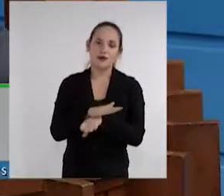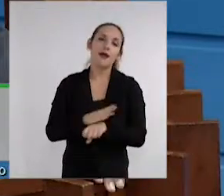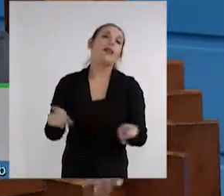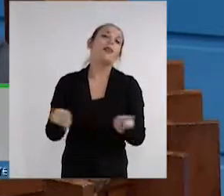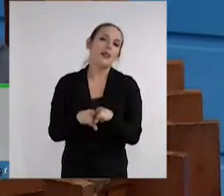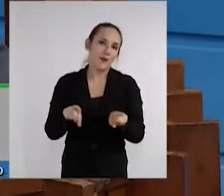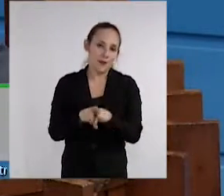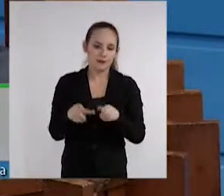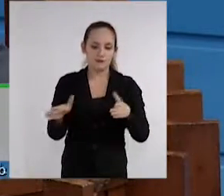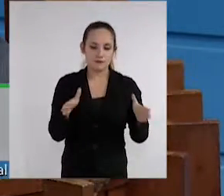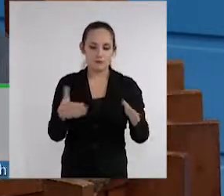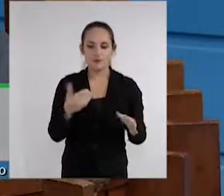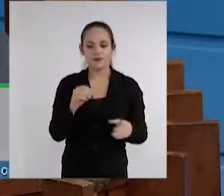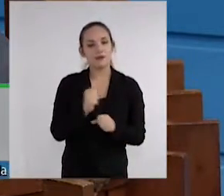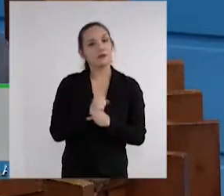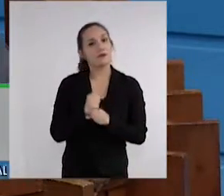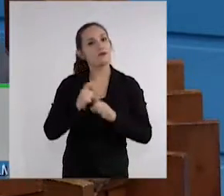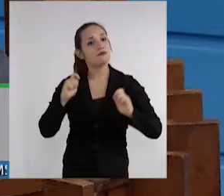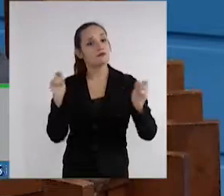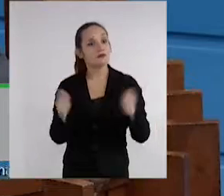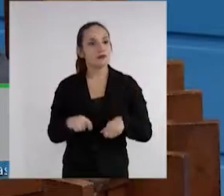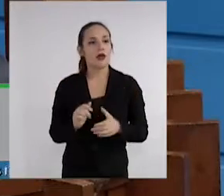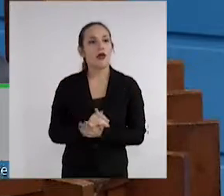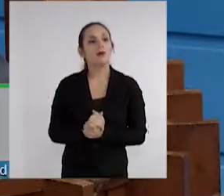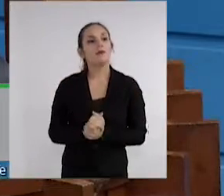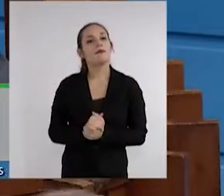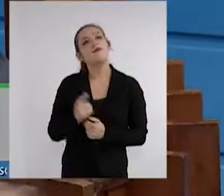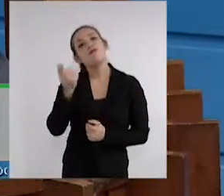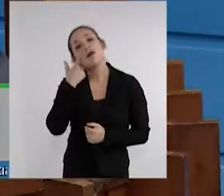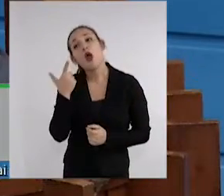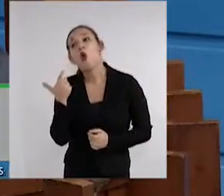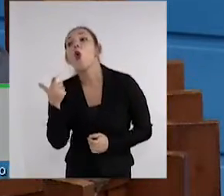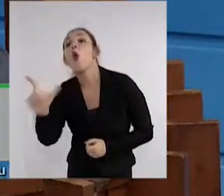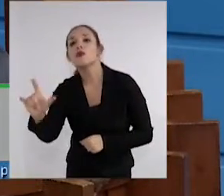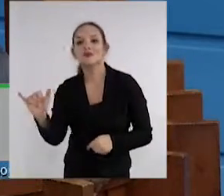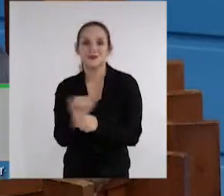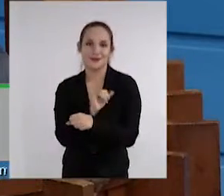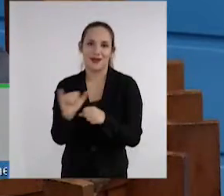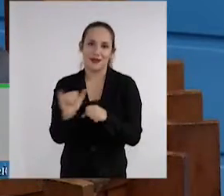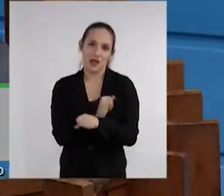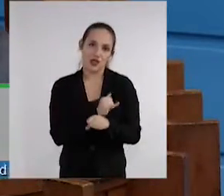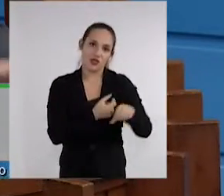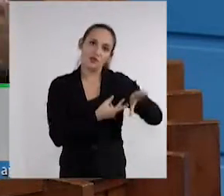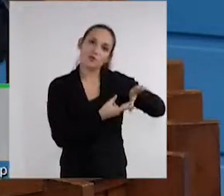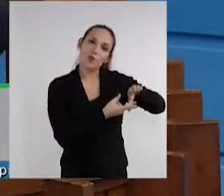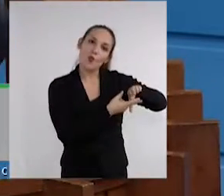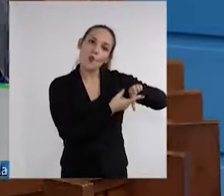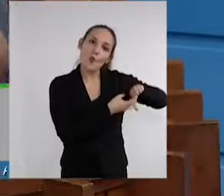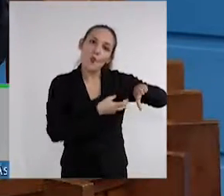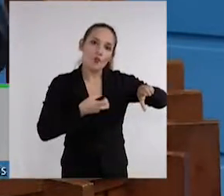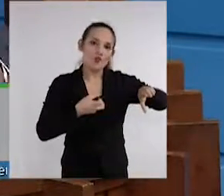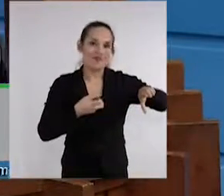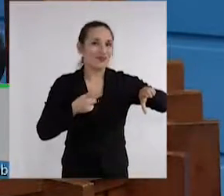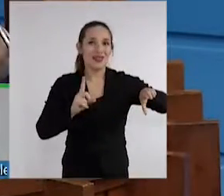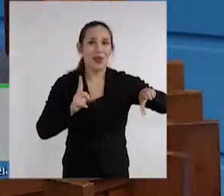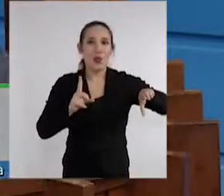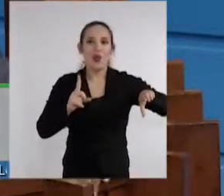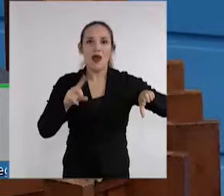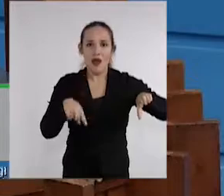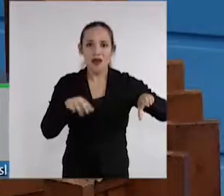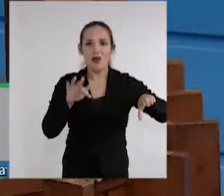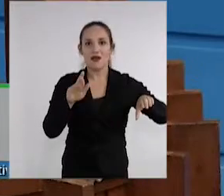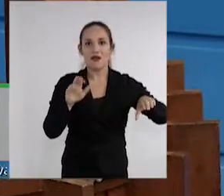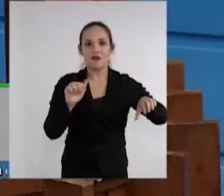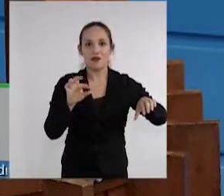disso, em 10 anos, nós podemos dispor de outra técnica de extração do gás de xisto que não seja tão danosa